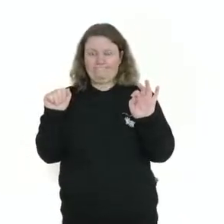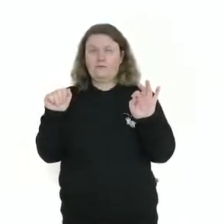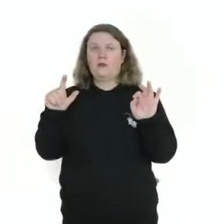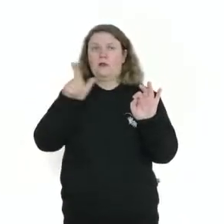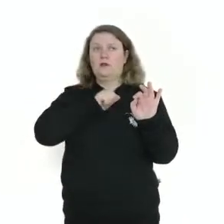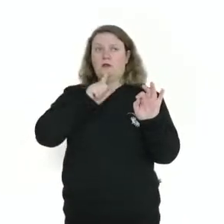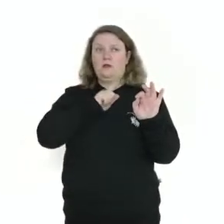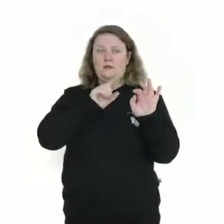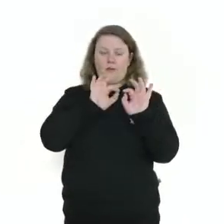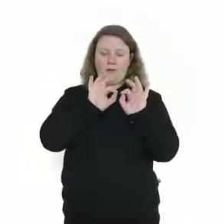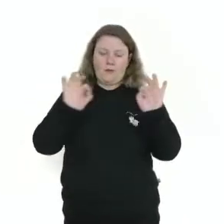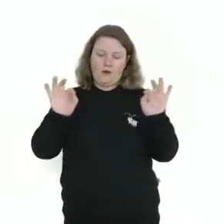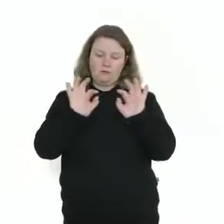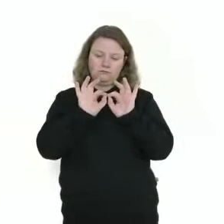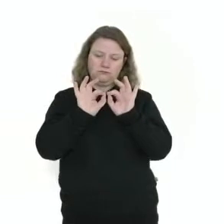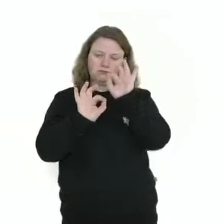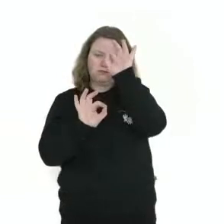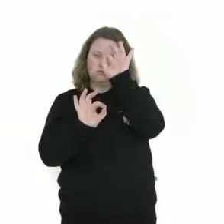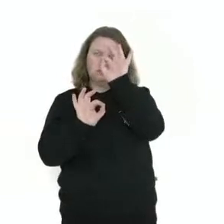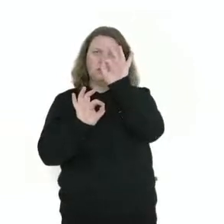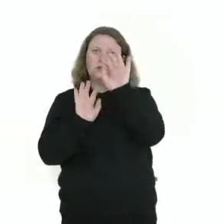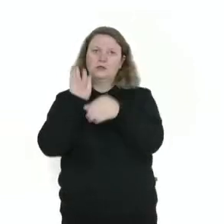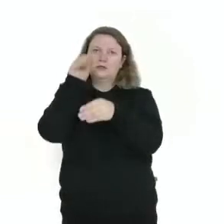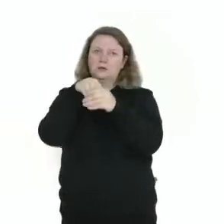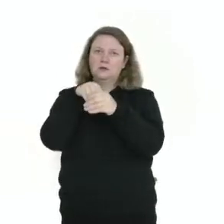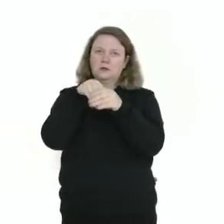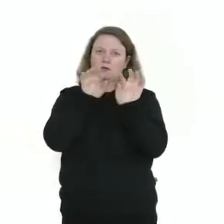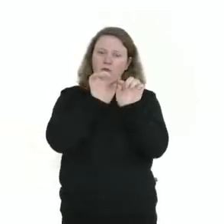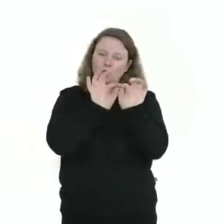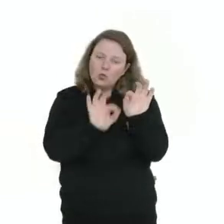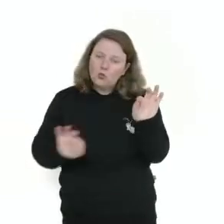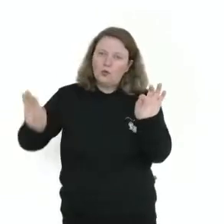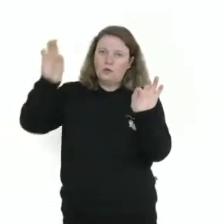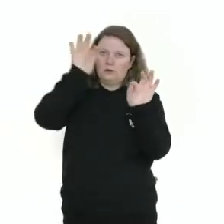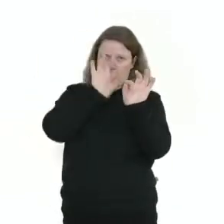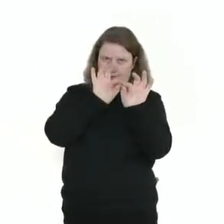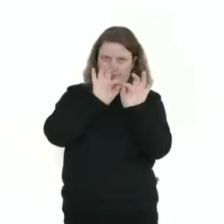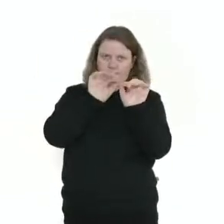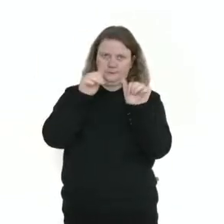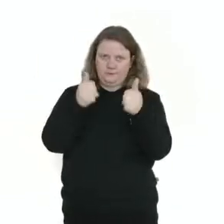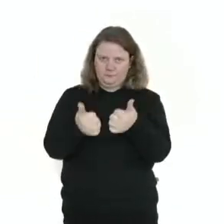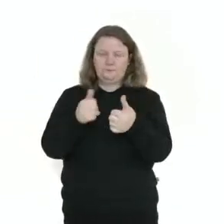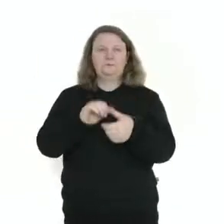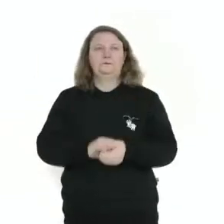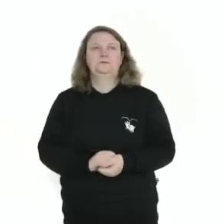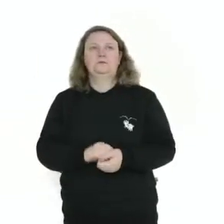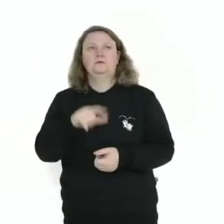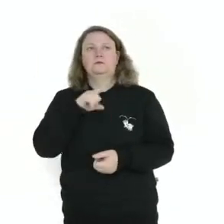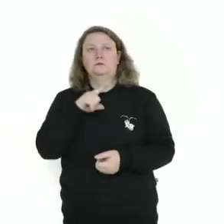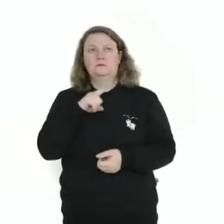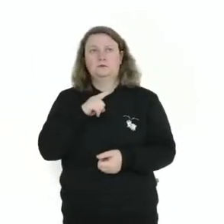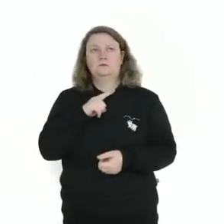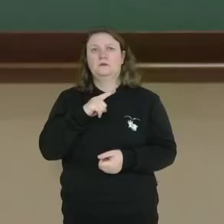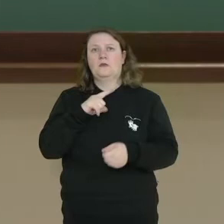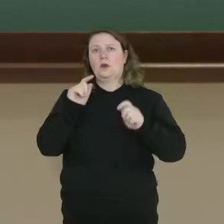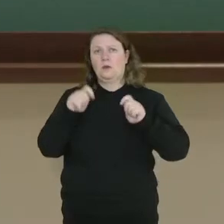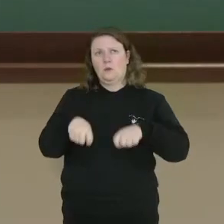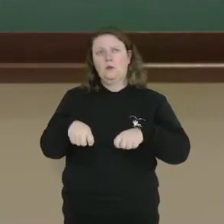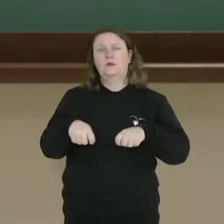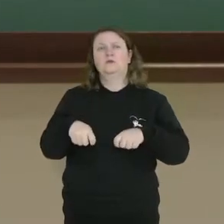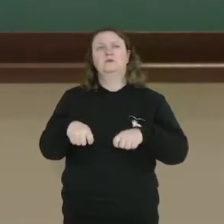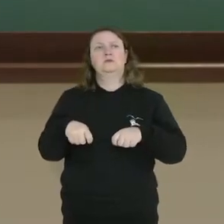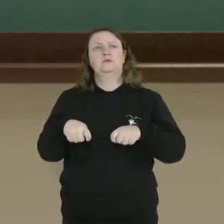são retas, pedaços de reta lá dentro da circunferência, tá bom? Aí eu tenho tudo quanto é tipo, tudo quanto é